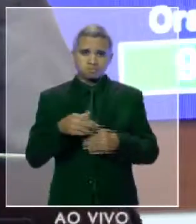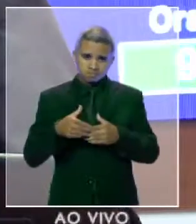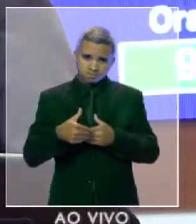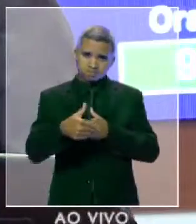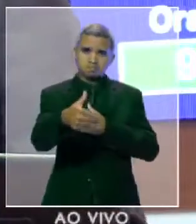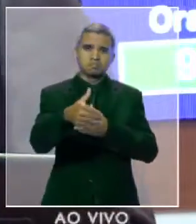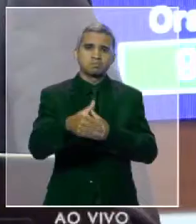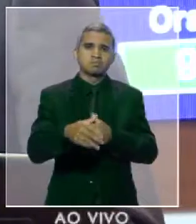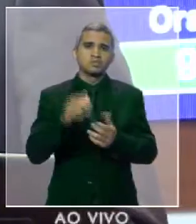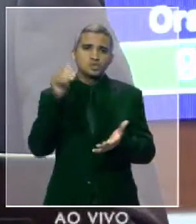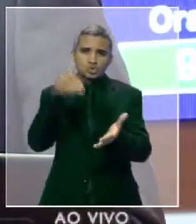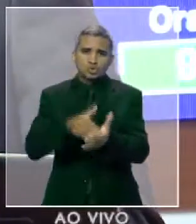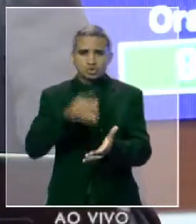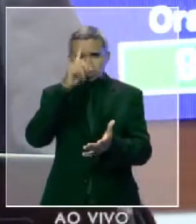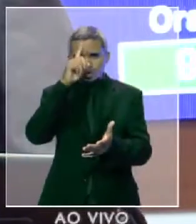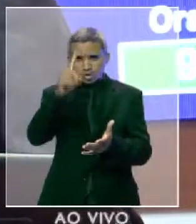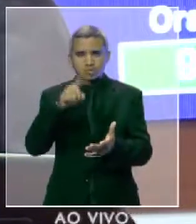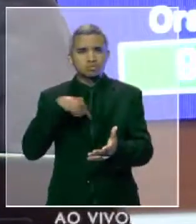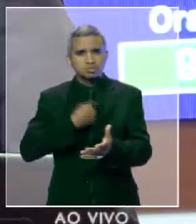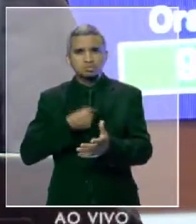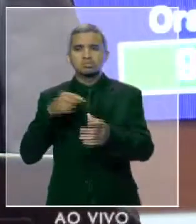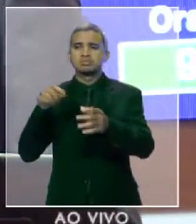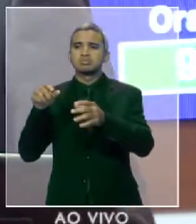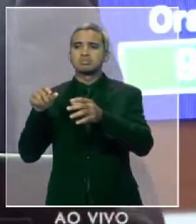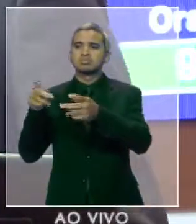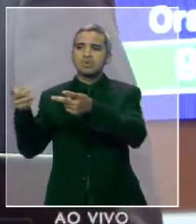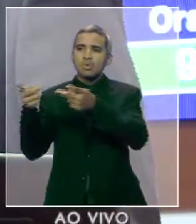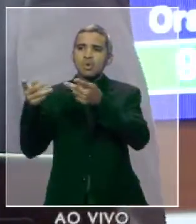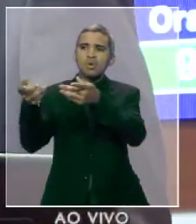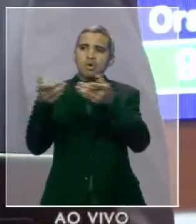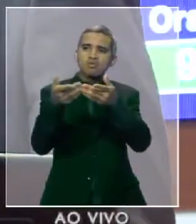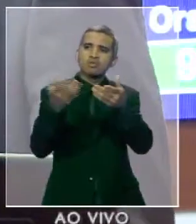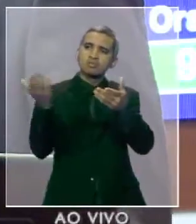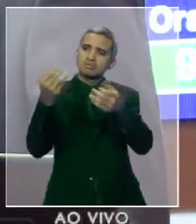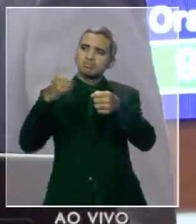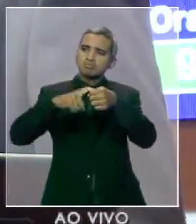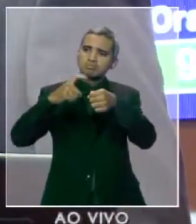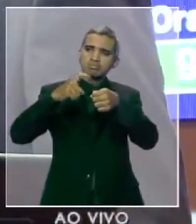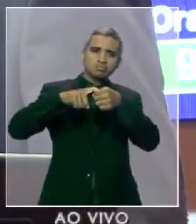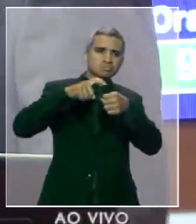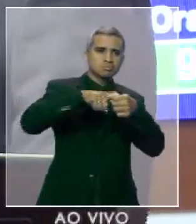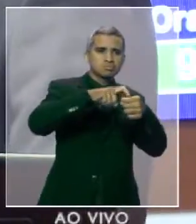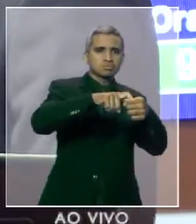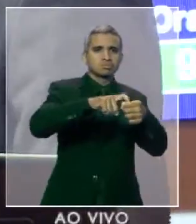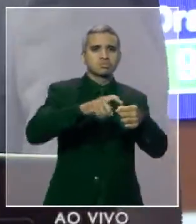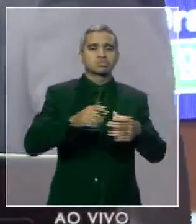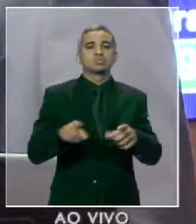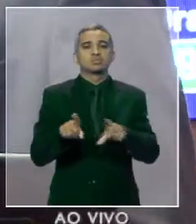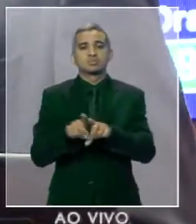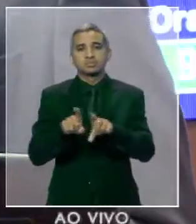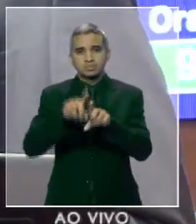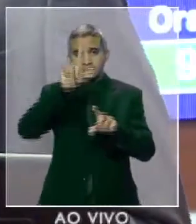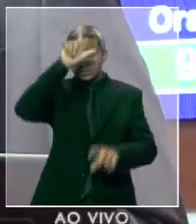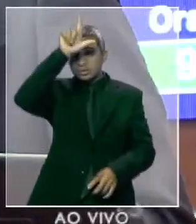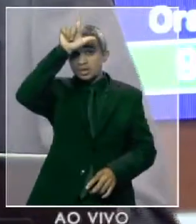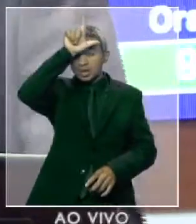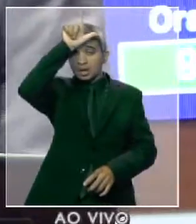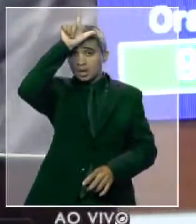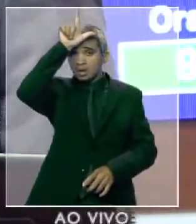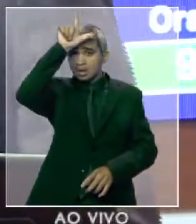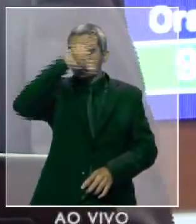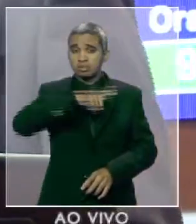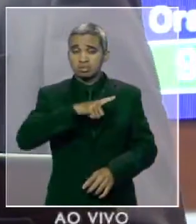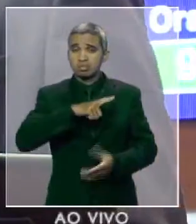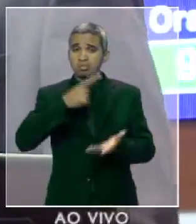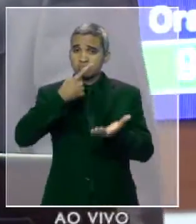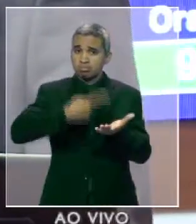último prazo, buscando lideranças, buscando os valores e até, fazendo referência aqui, lideranças que realmente tenham esse